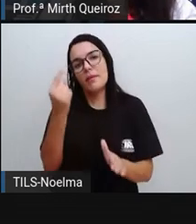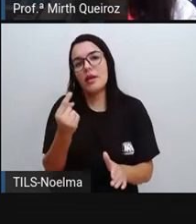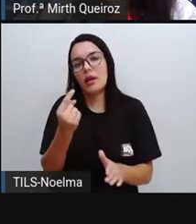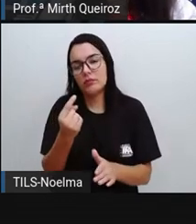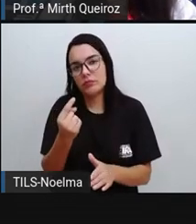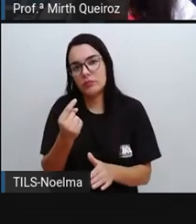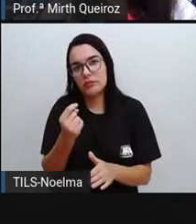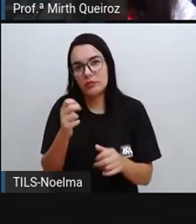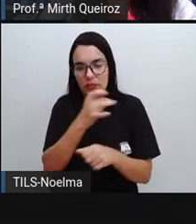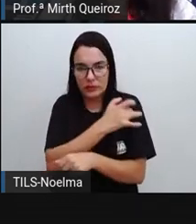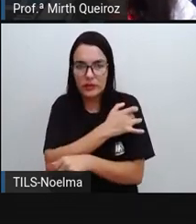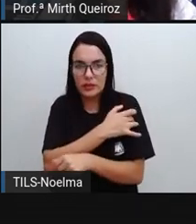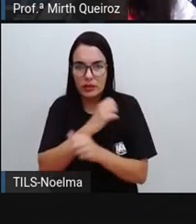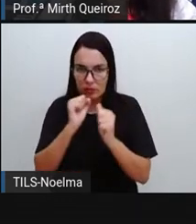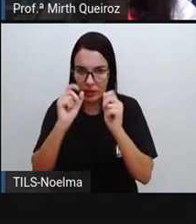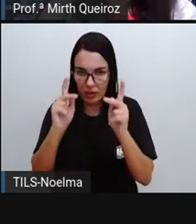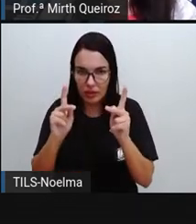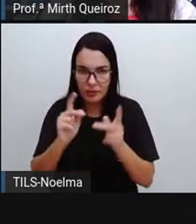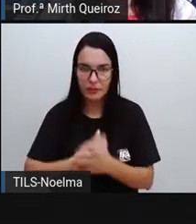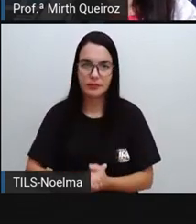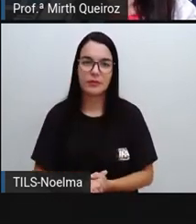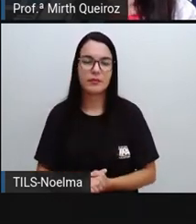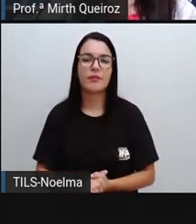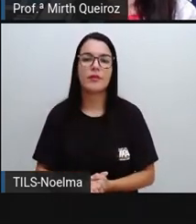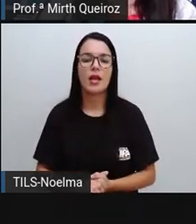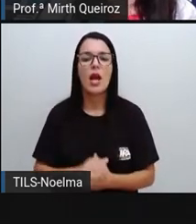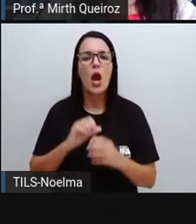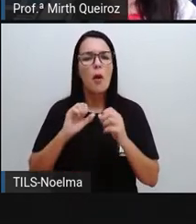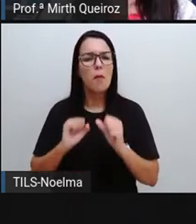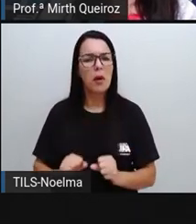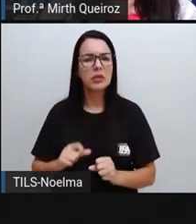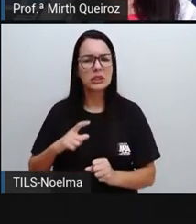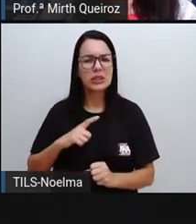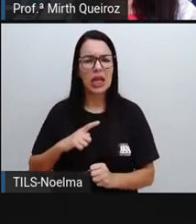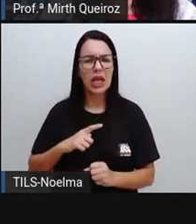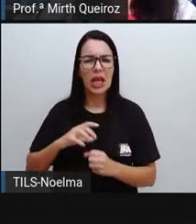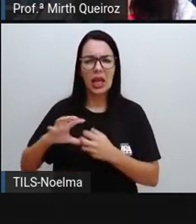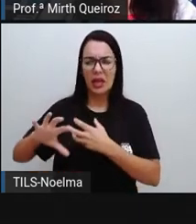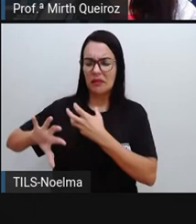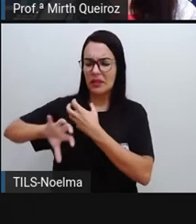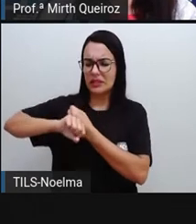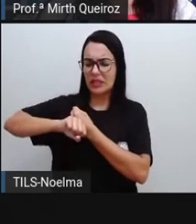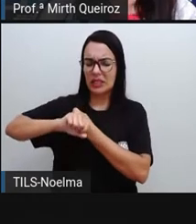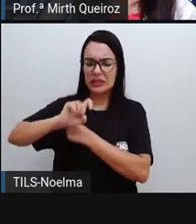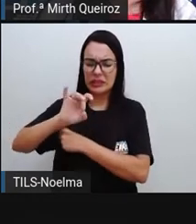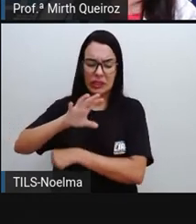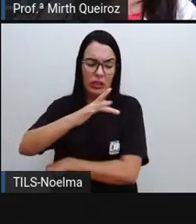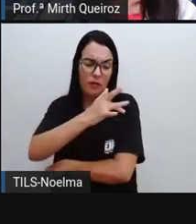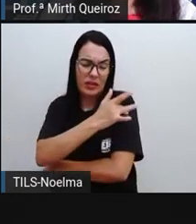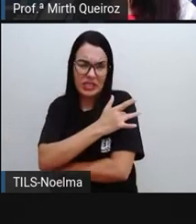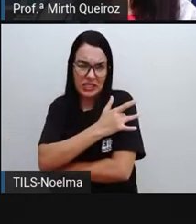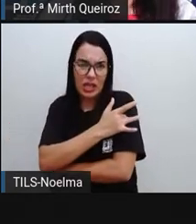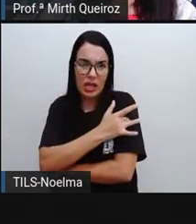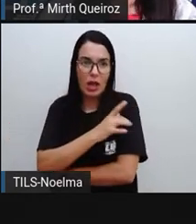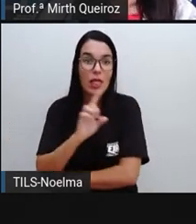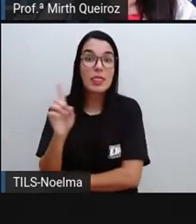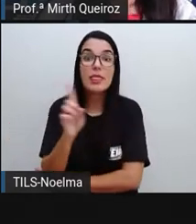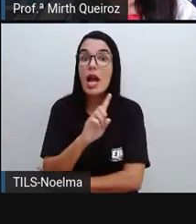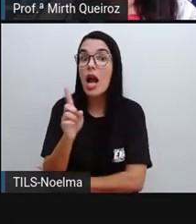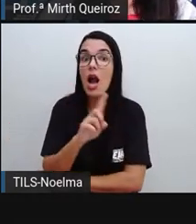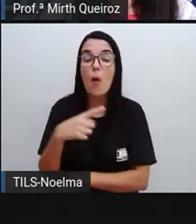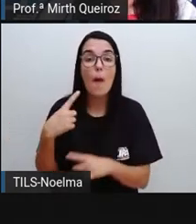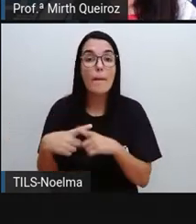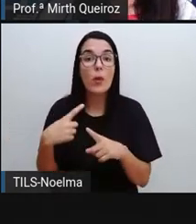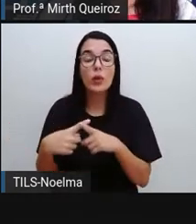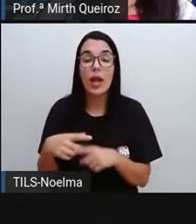a mesma vacina nas 2 doses, certo? Posso ser infectado ao tomar a vacina? Não, porque a vacina